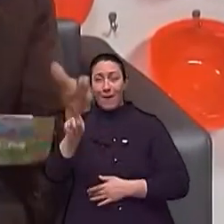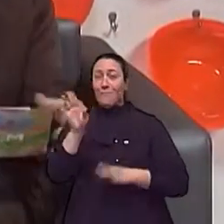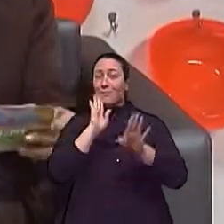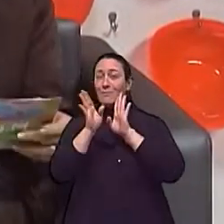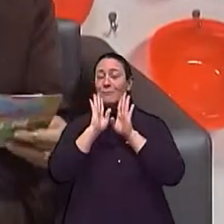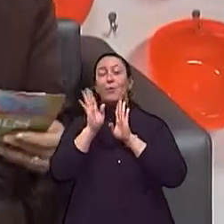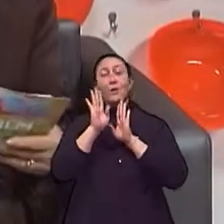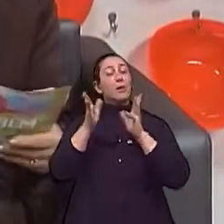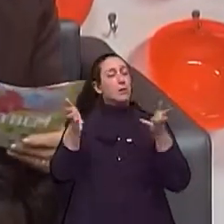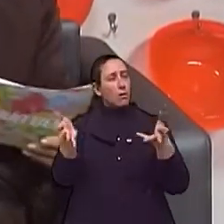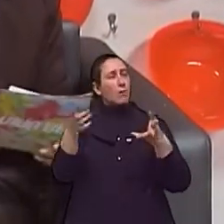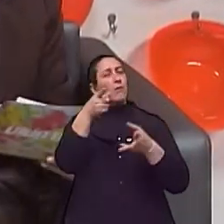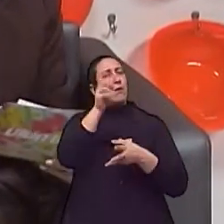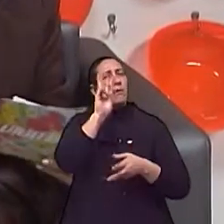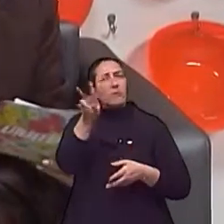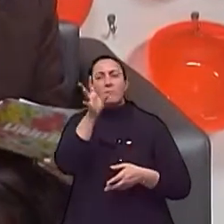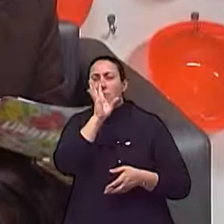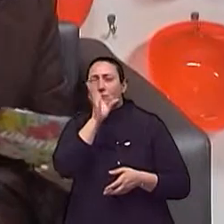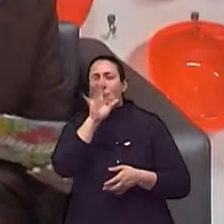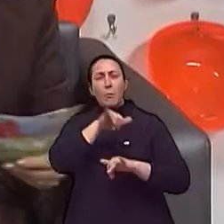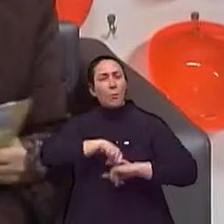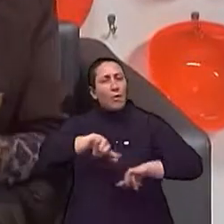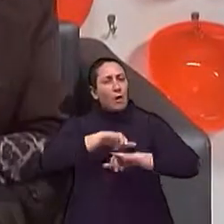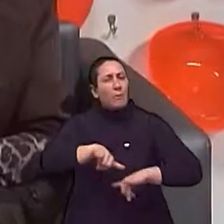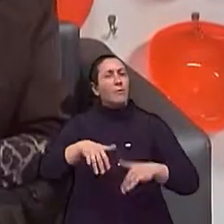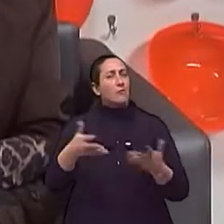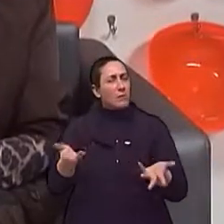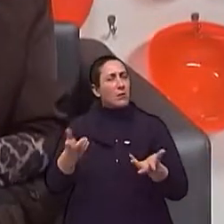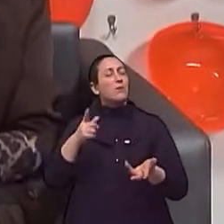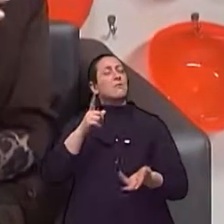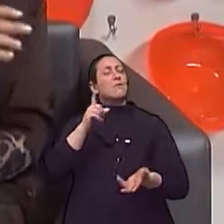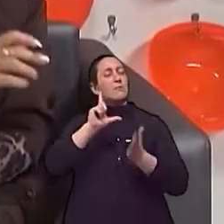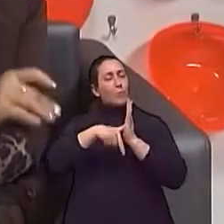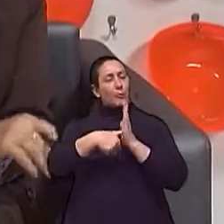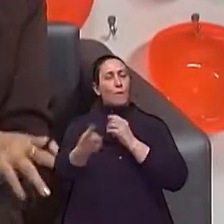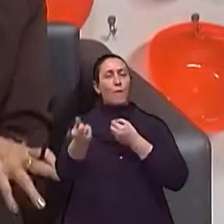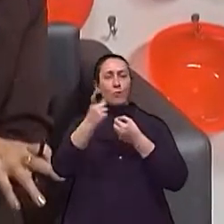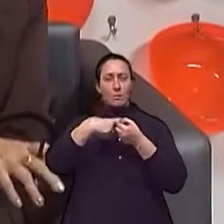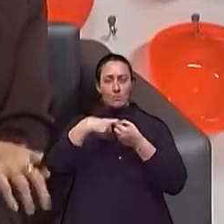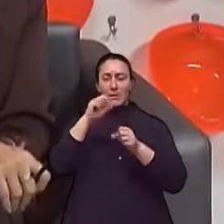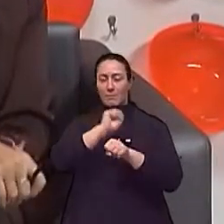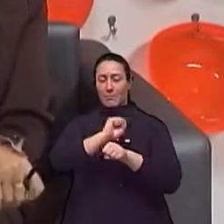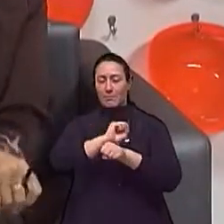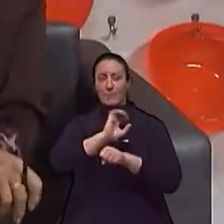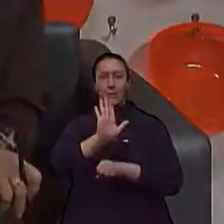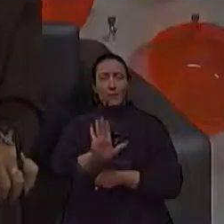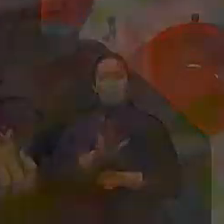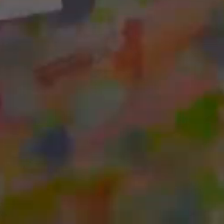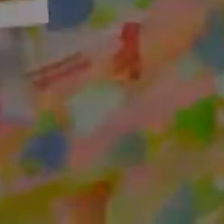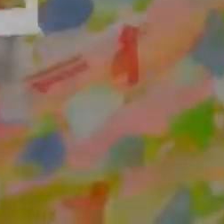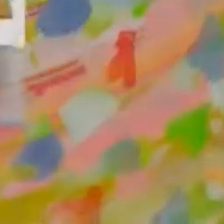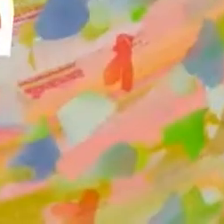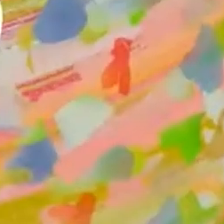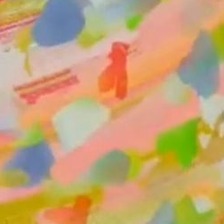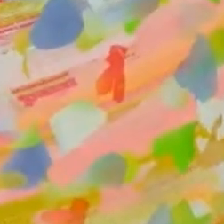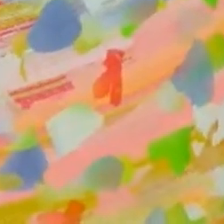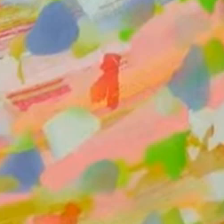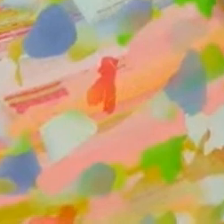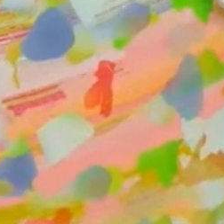vão lá rever o programa querem que a doutora volte também peçam nós já voltamos pra segunda parte do